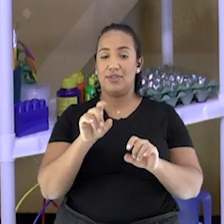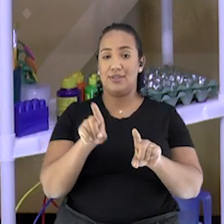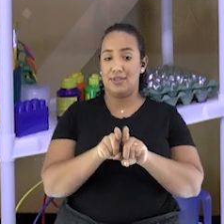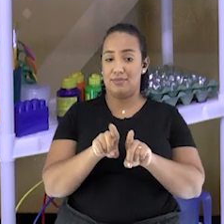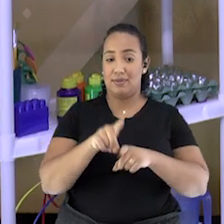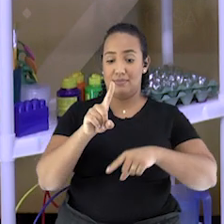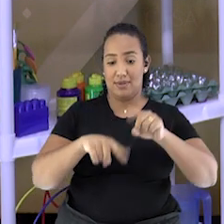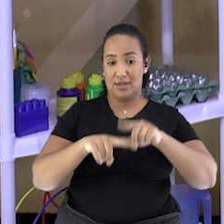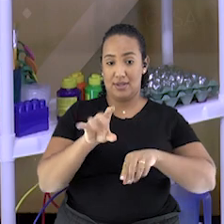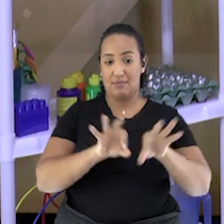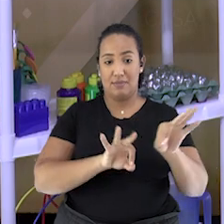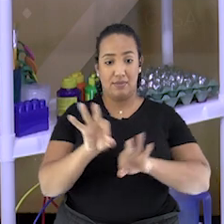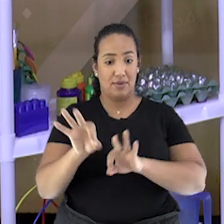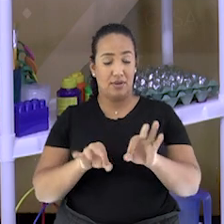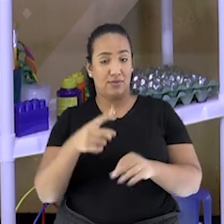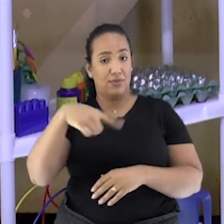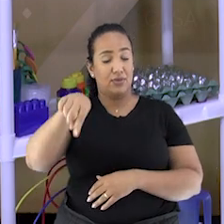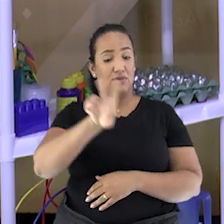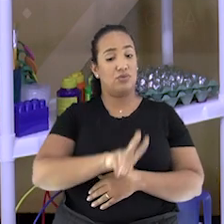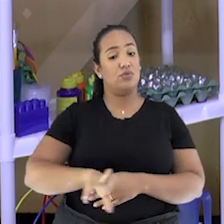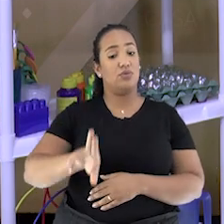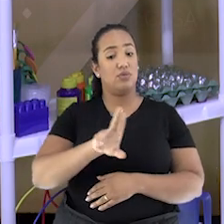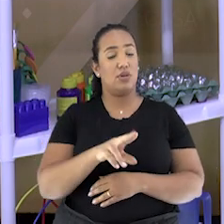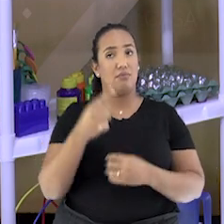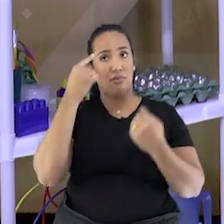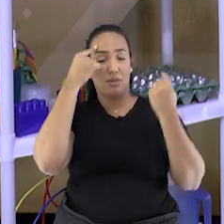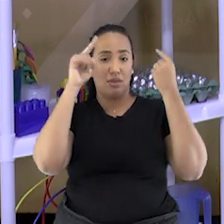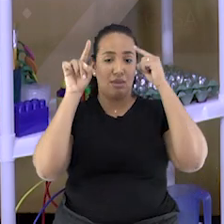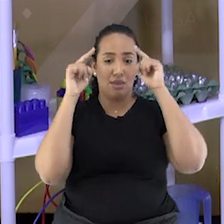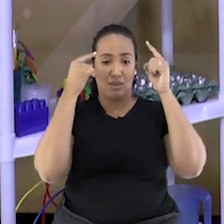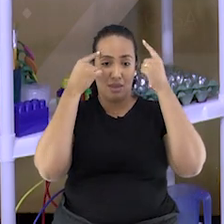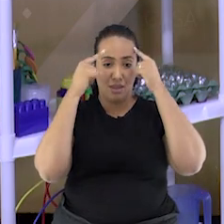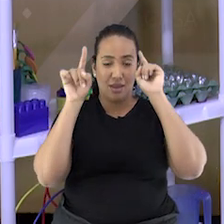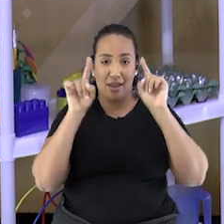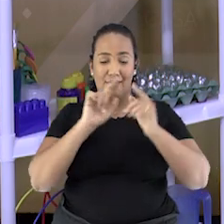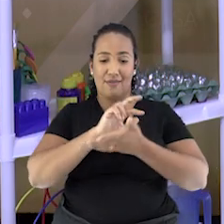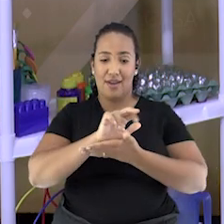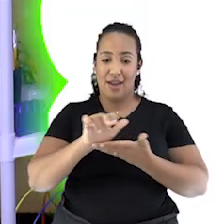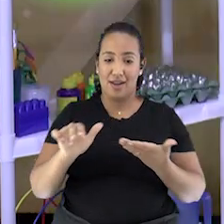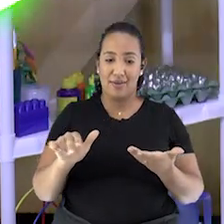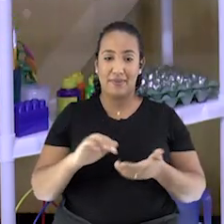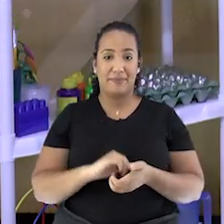dos futuros monomassa e assim criar coisas incríveis.